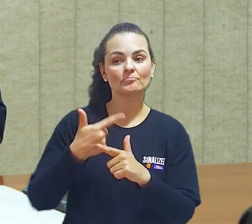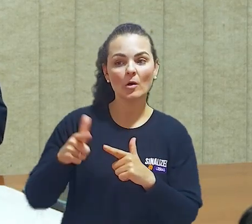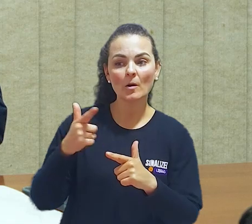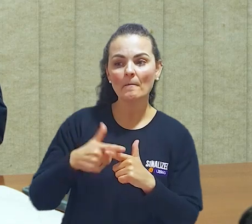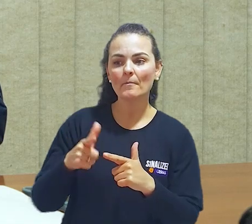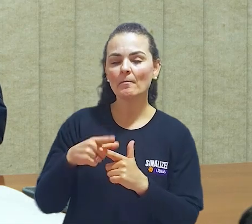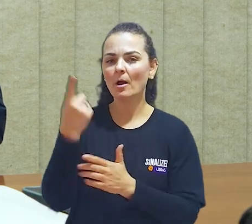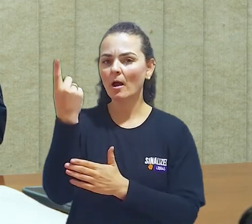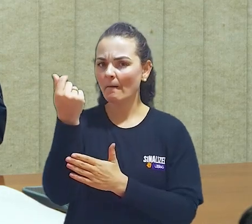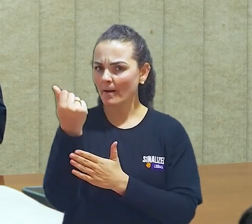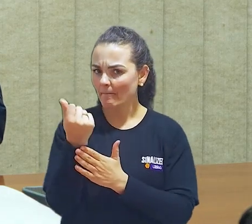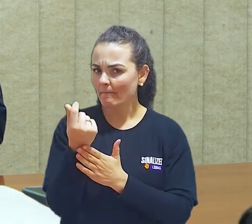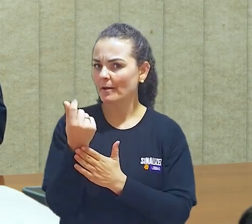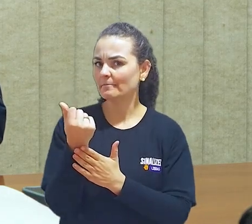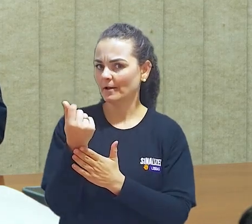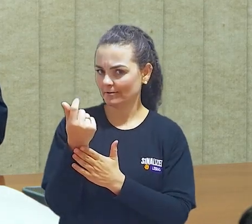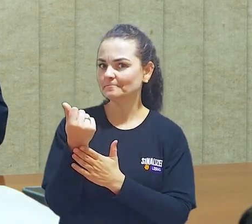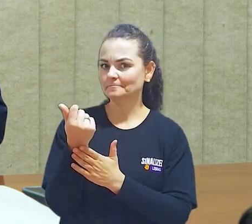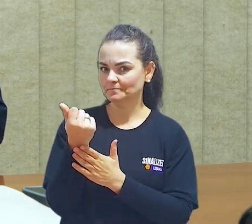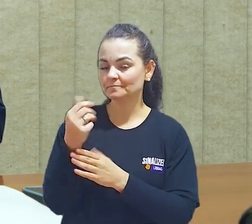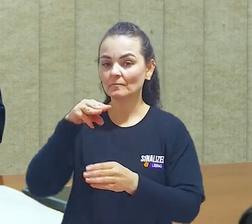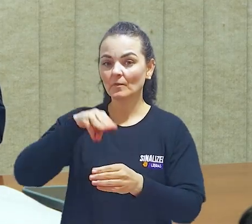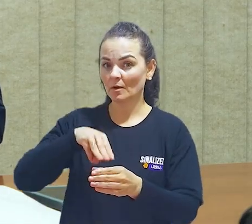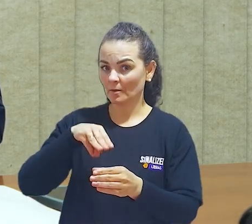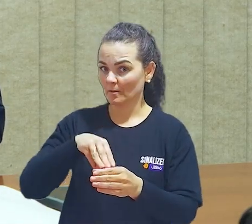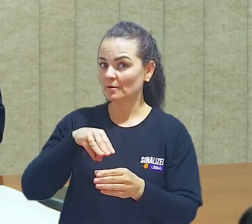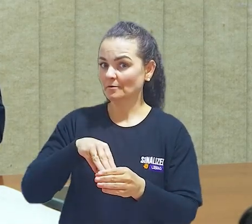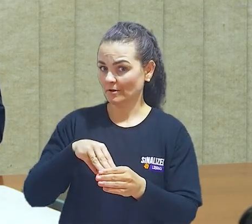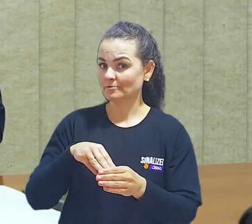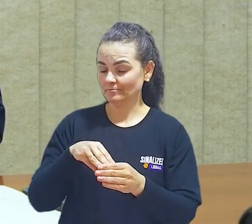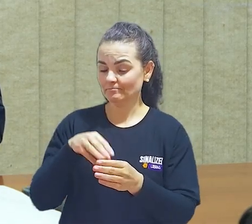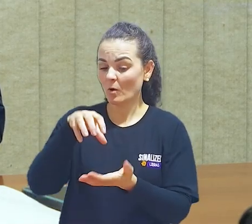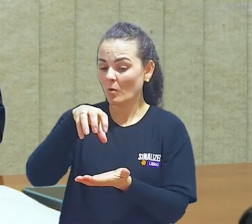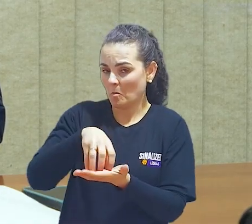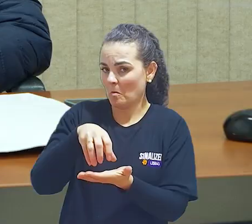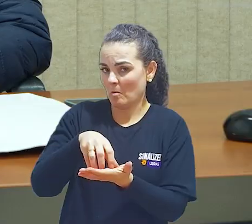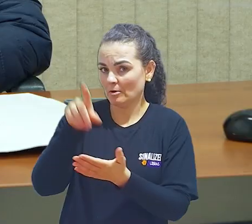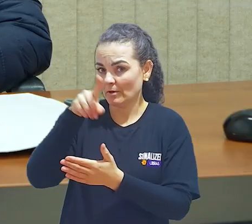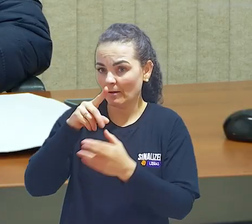às contas do município junto ao Tribunal de Contas ou outro órgão fiscalizador.